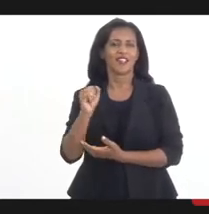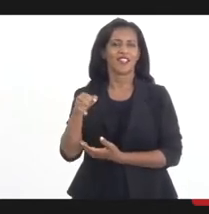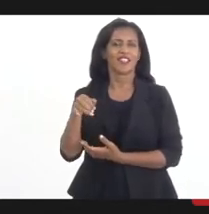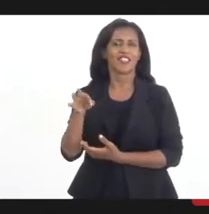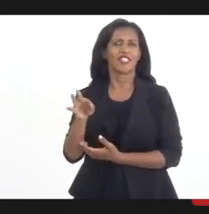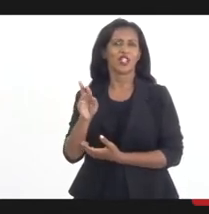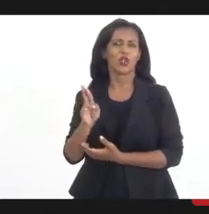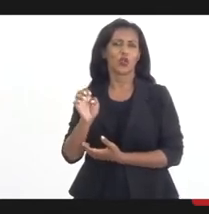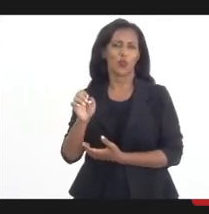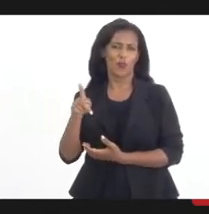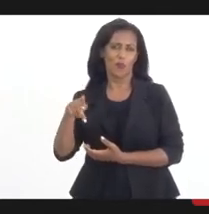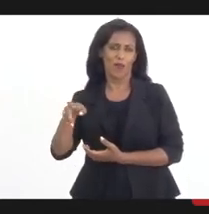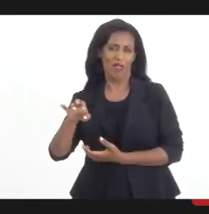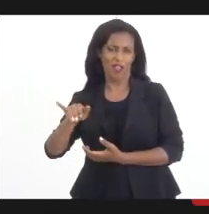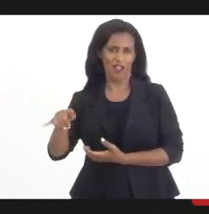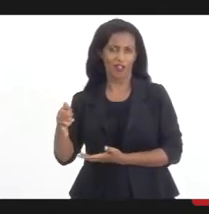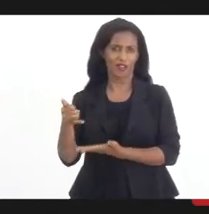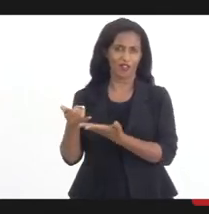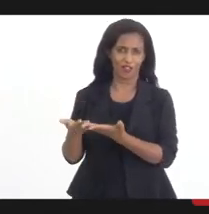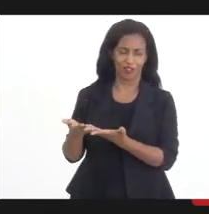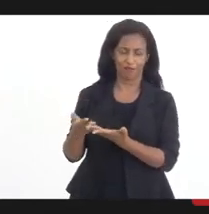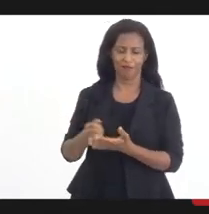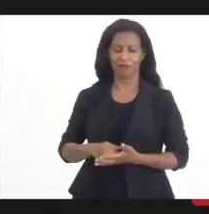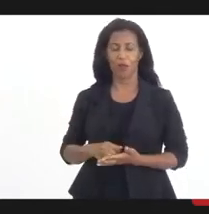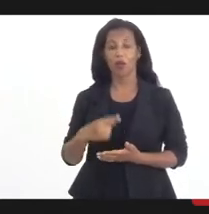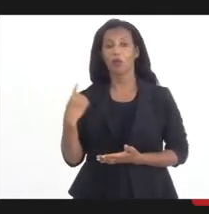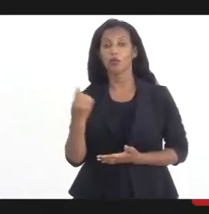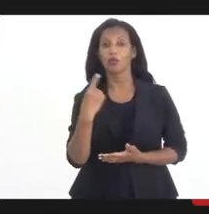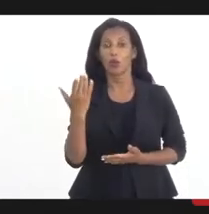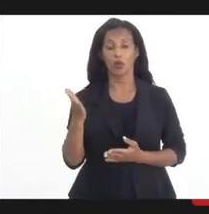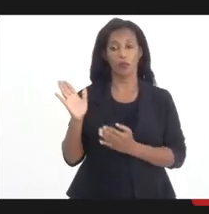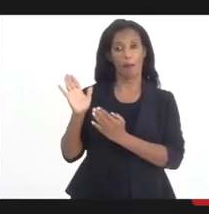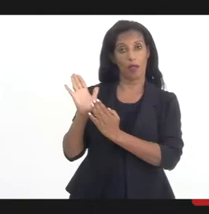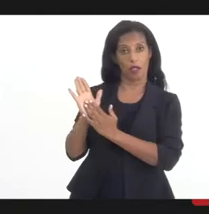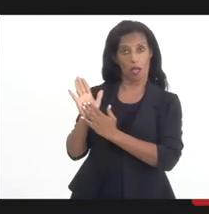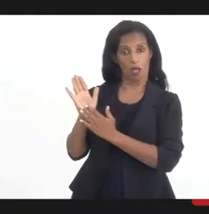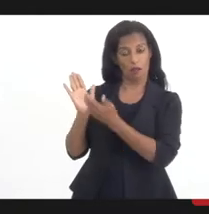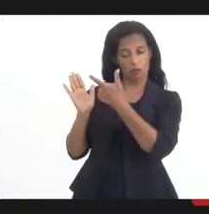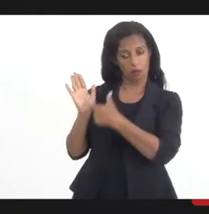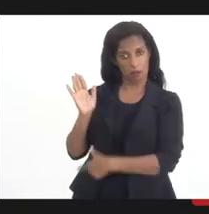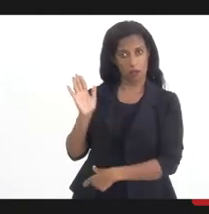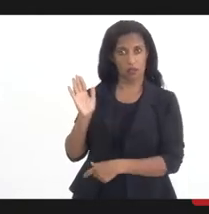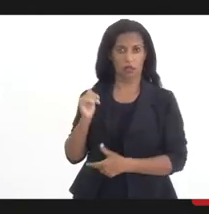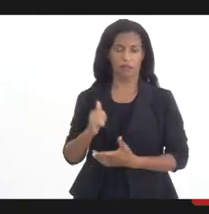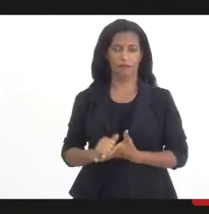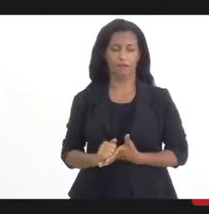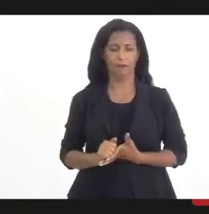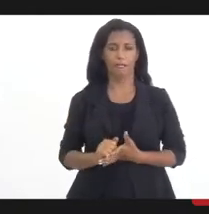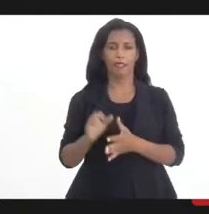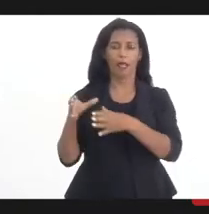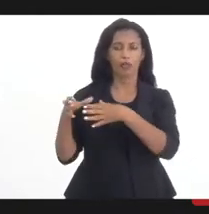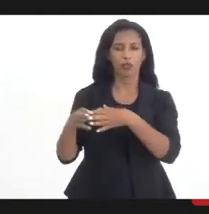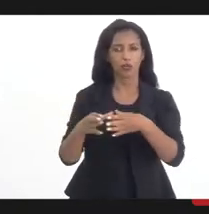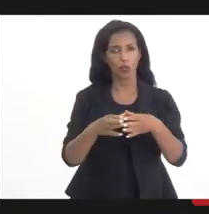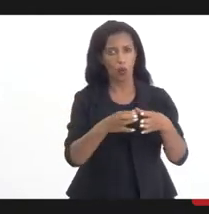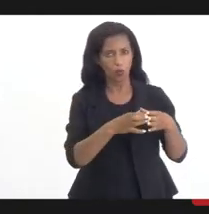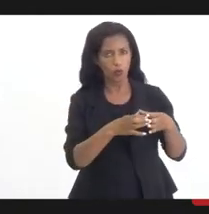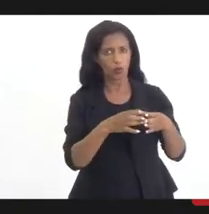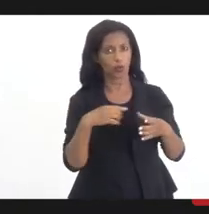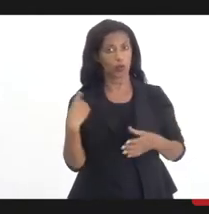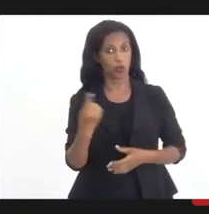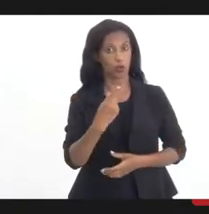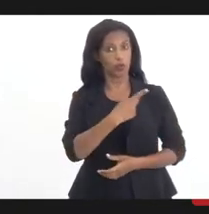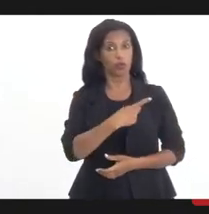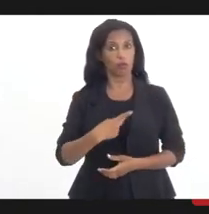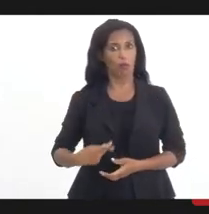que os nossos mandatos e outros que não estão aqui, as comissões que nós presidimos,